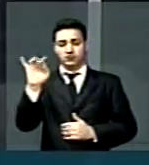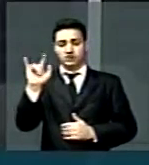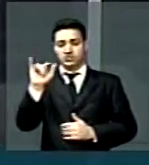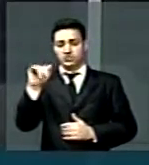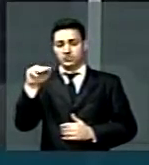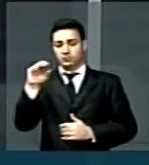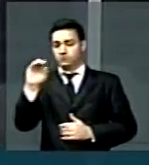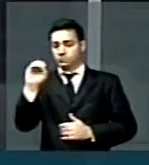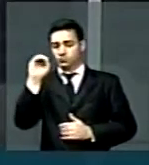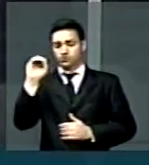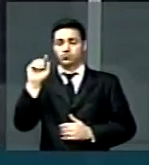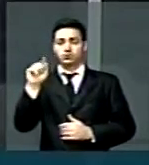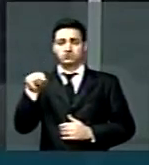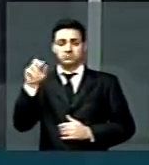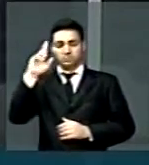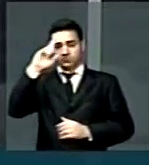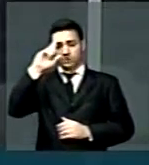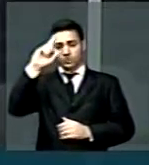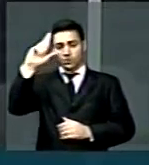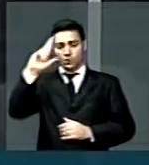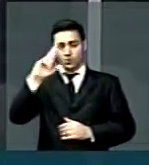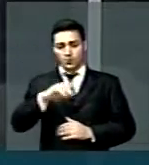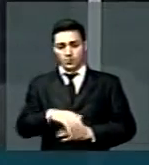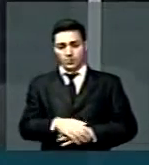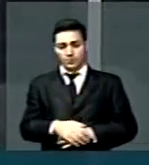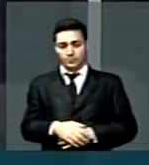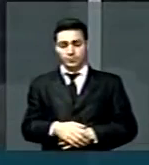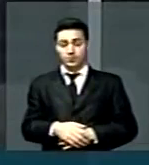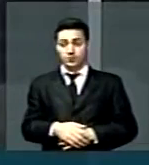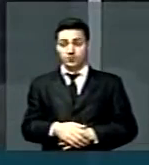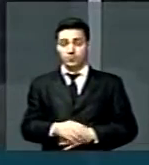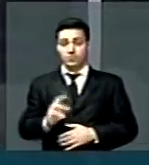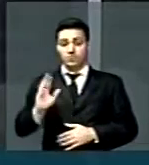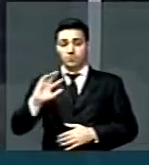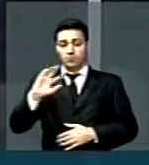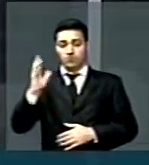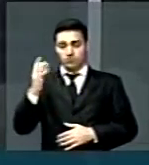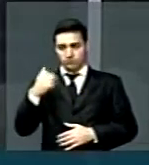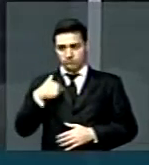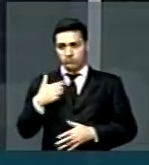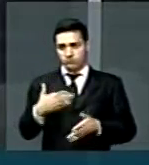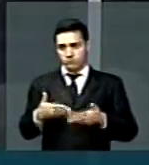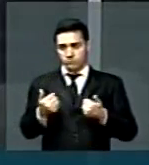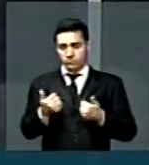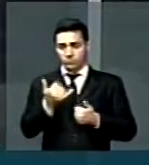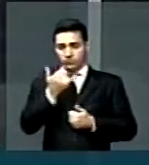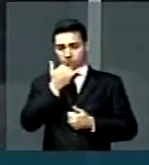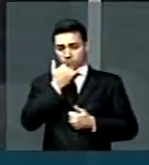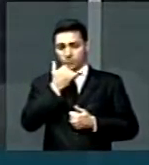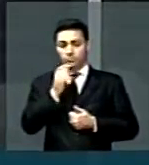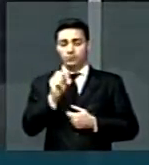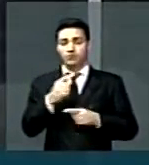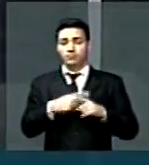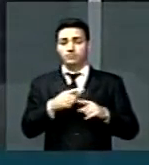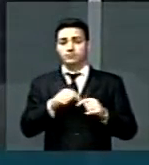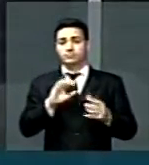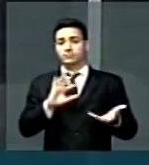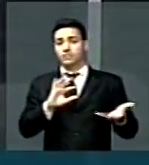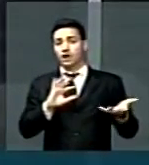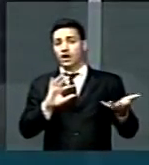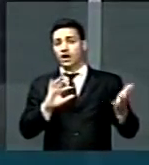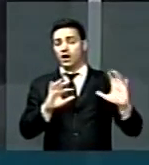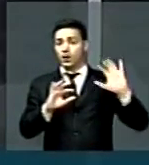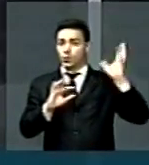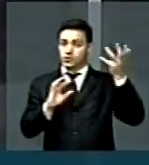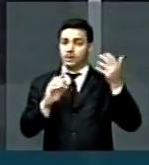Unos acontecimentos, se o Senhor Presidente me permite, o que acontece em alguns